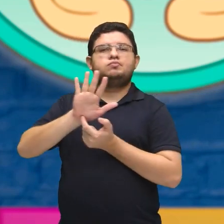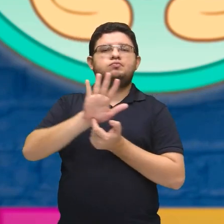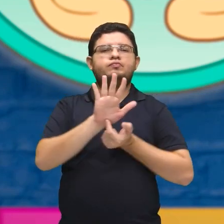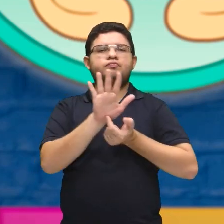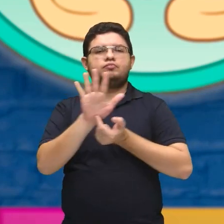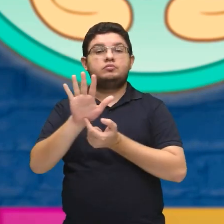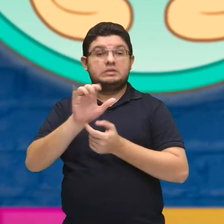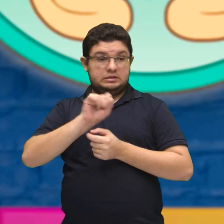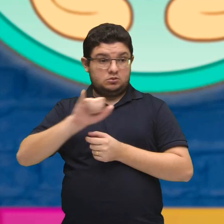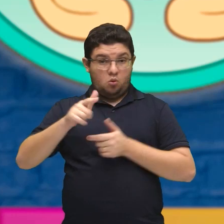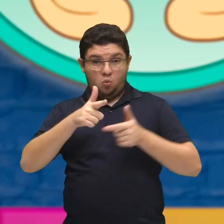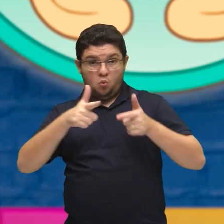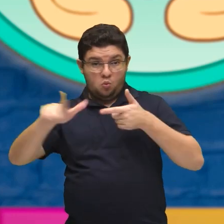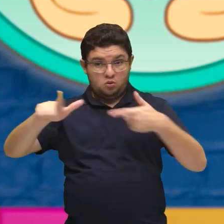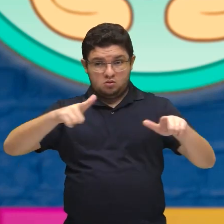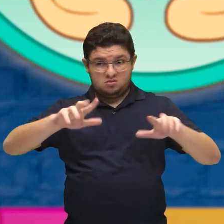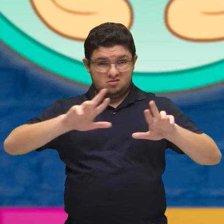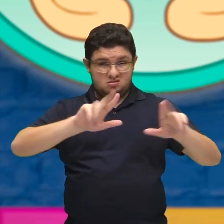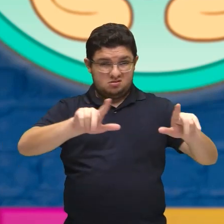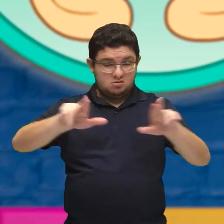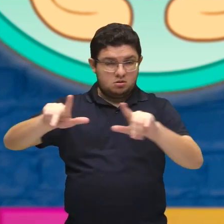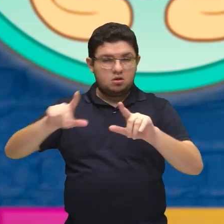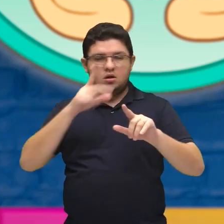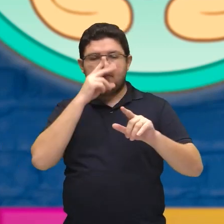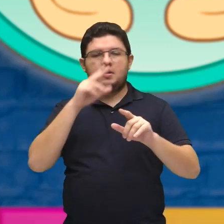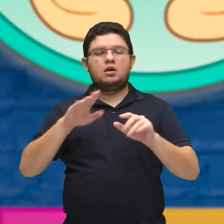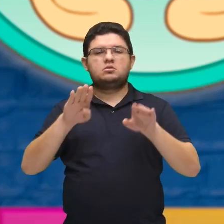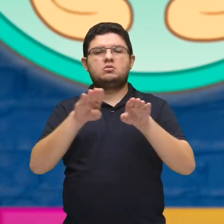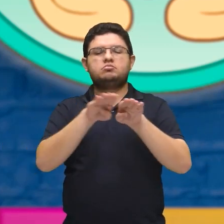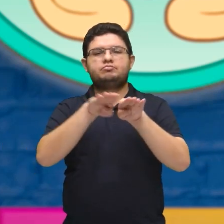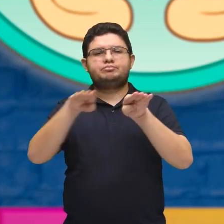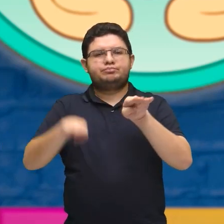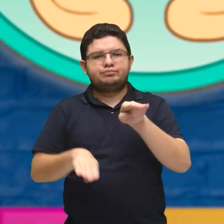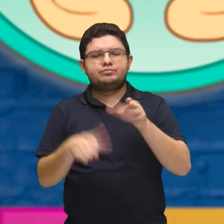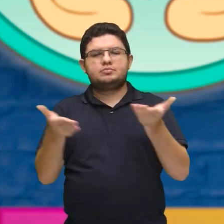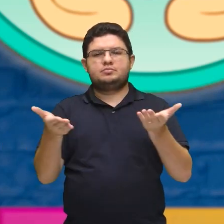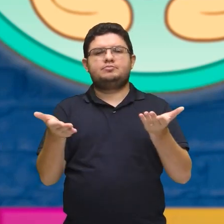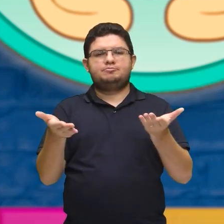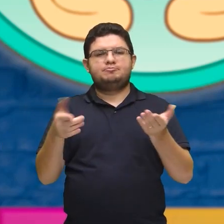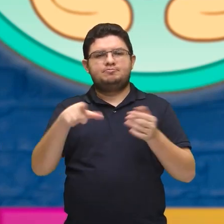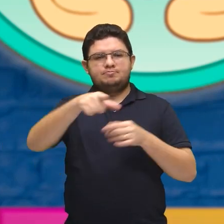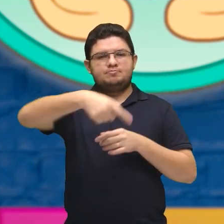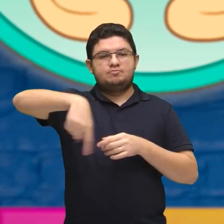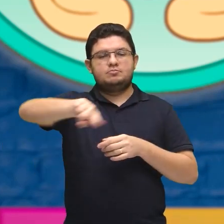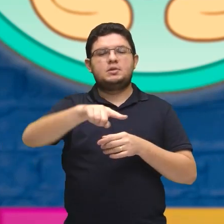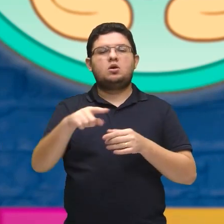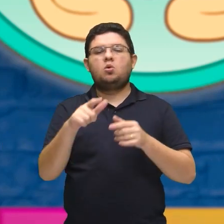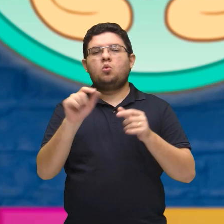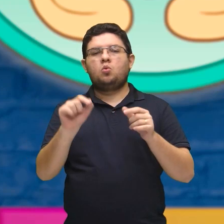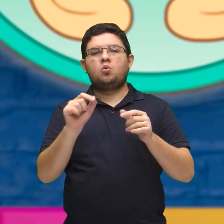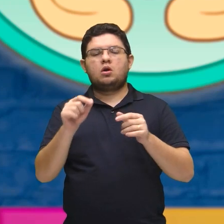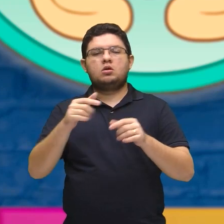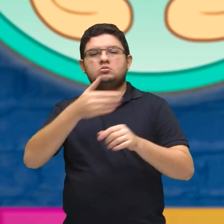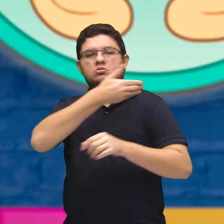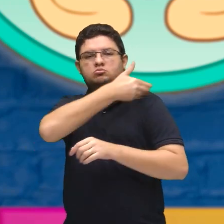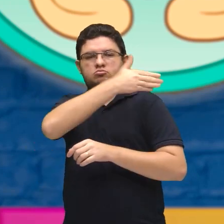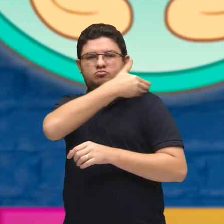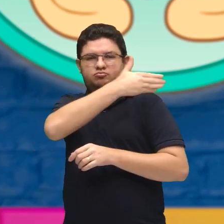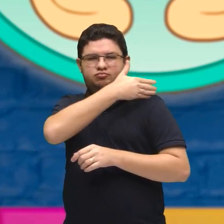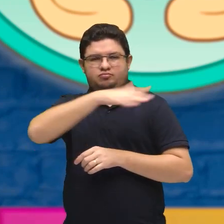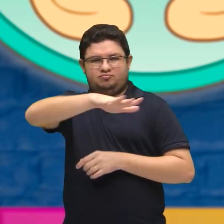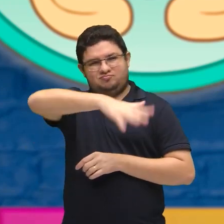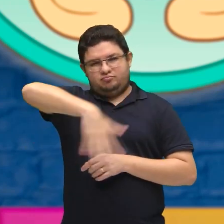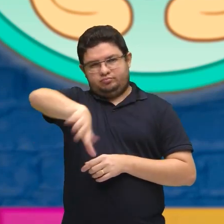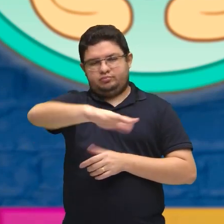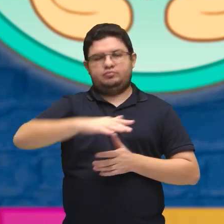é considerado como inferior, indigno, aí exclui, né, esse indivíduo. Aí